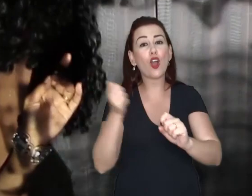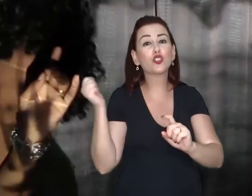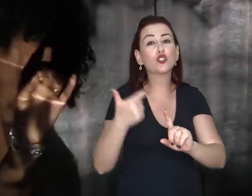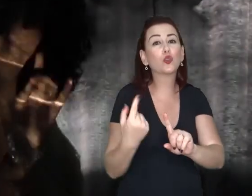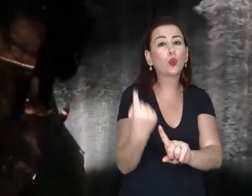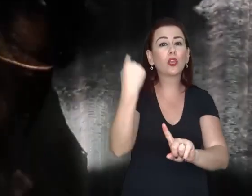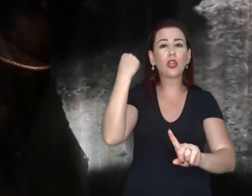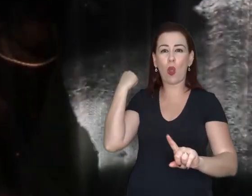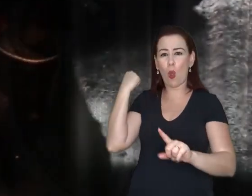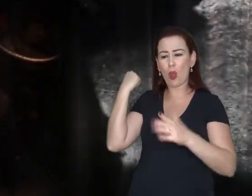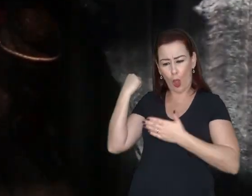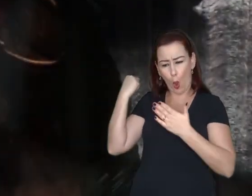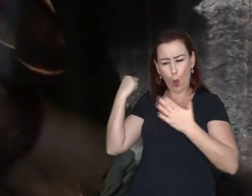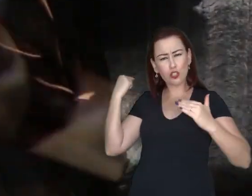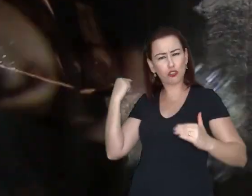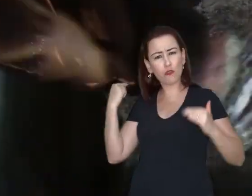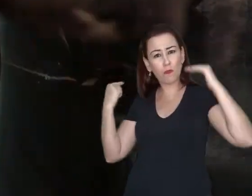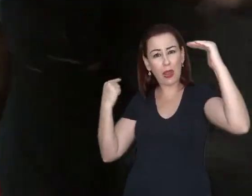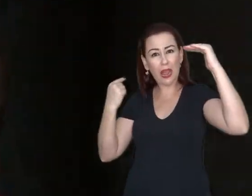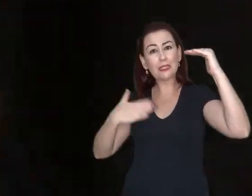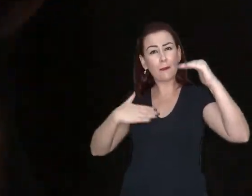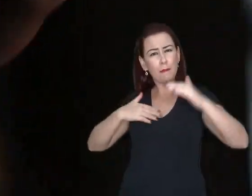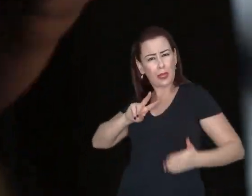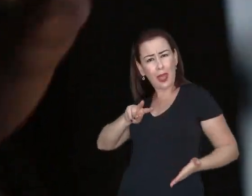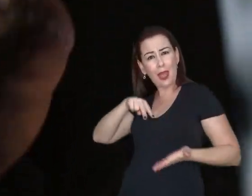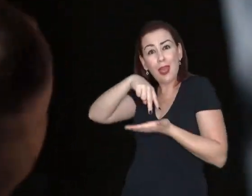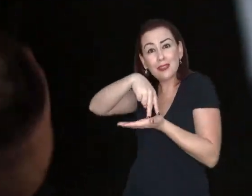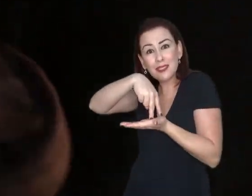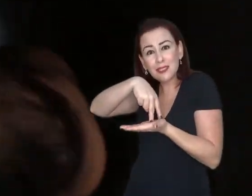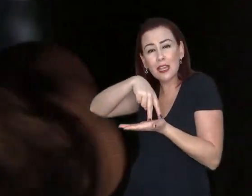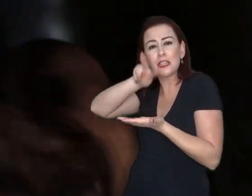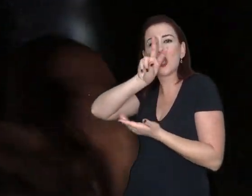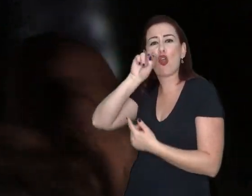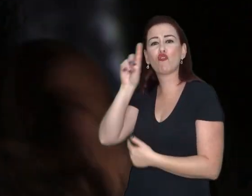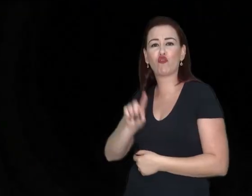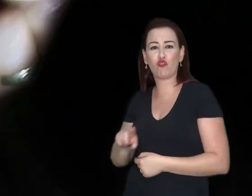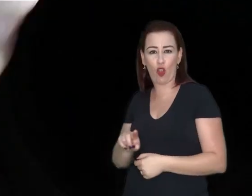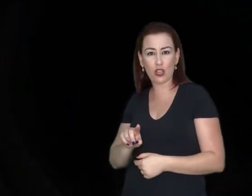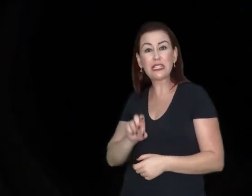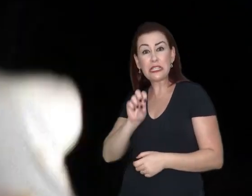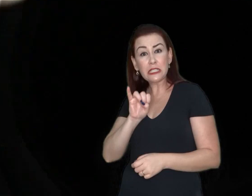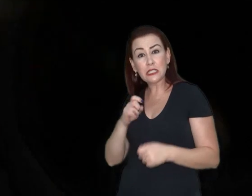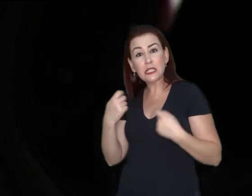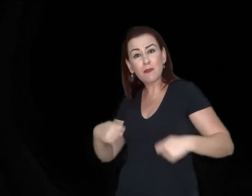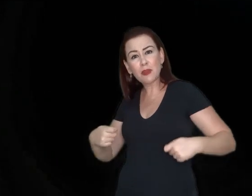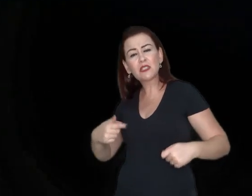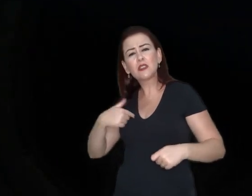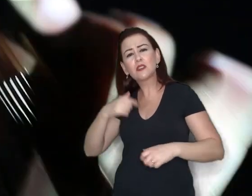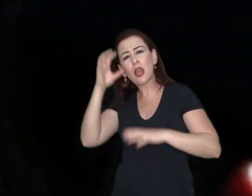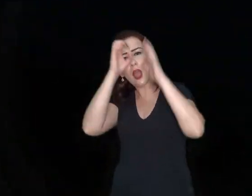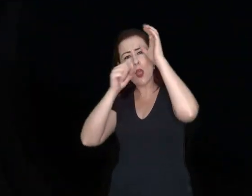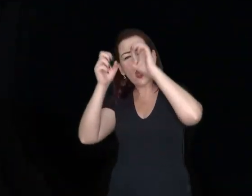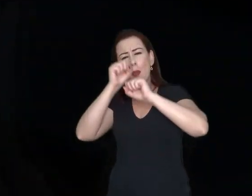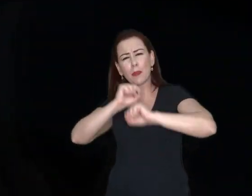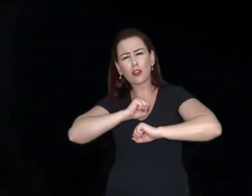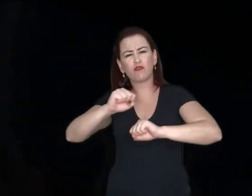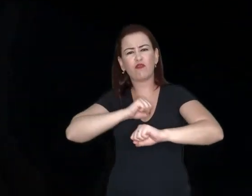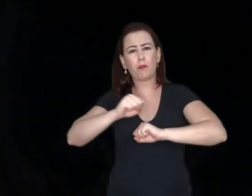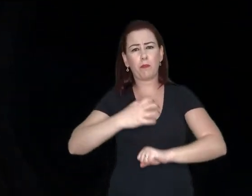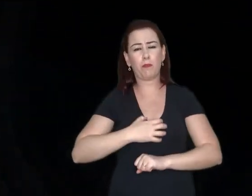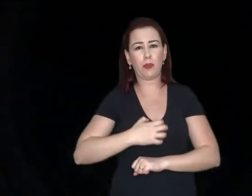ontem. Minha resistência é voz, e se for preciso, eu aprendo a ser feroz.